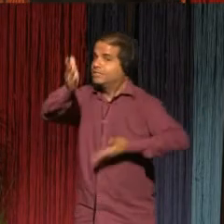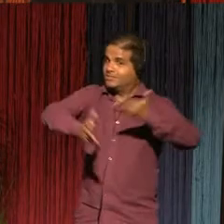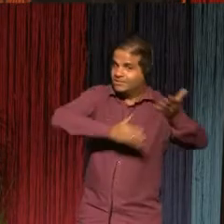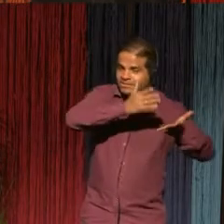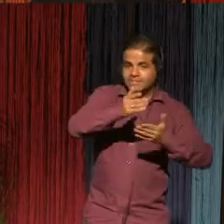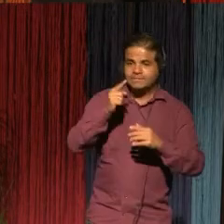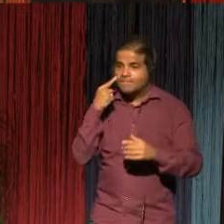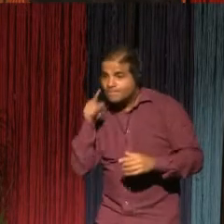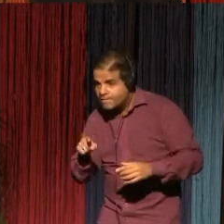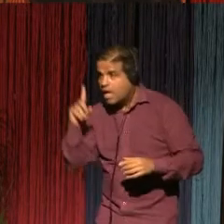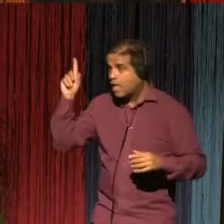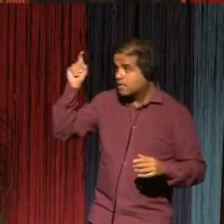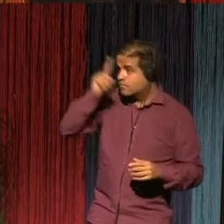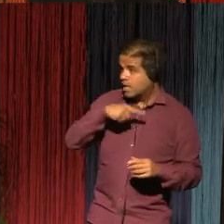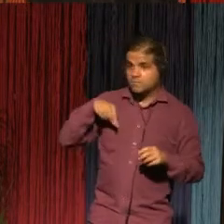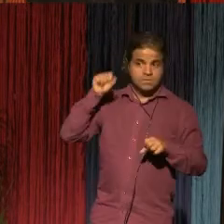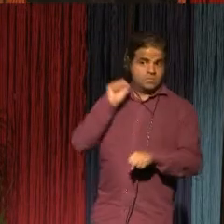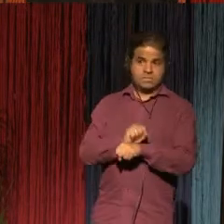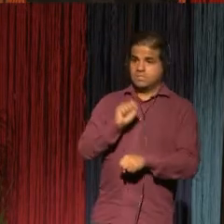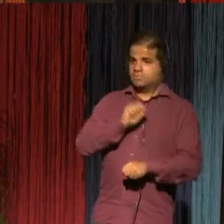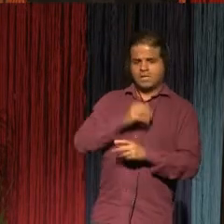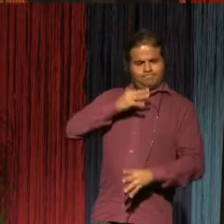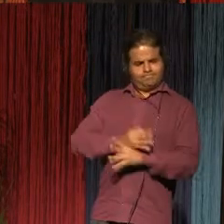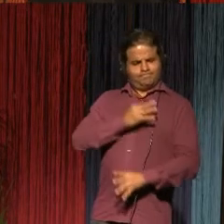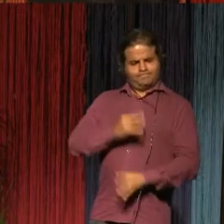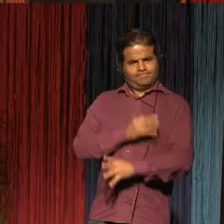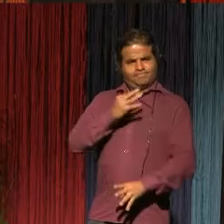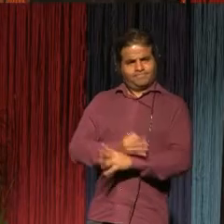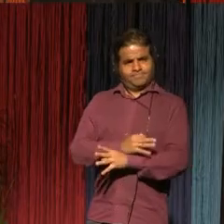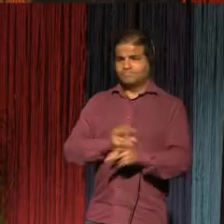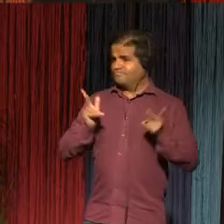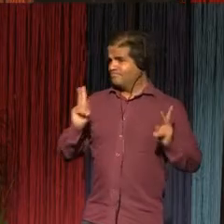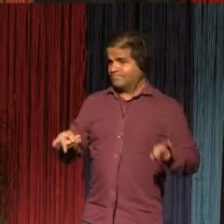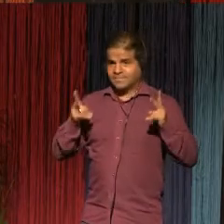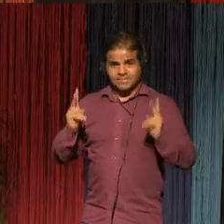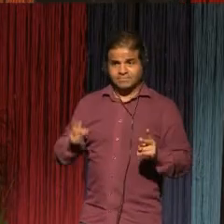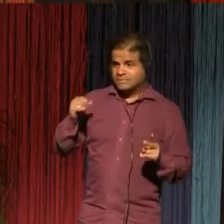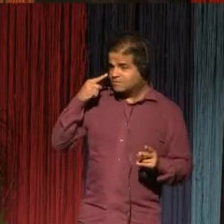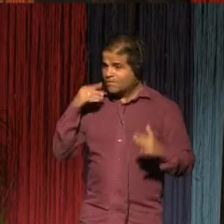a dificuldades inesperadas, perseverança,